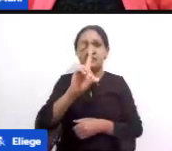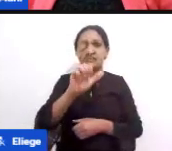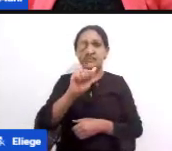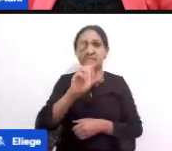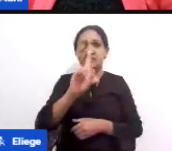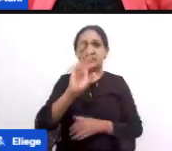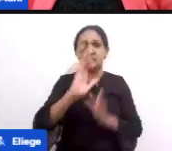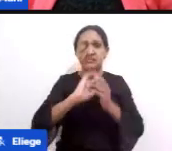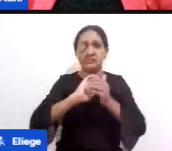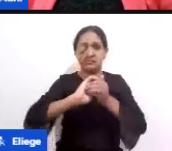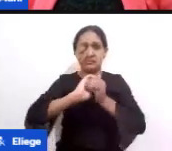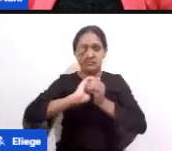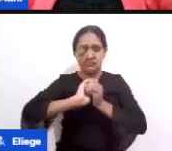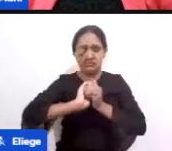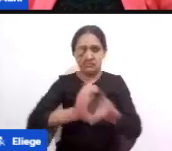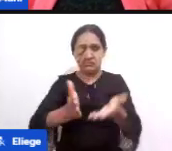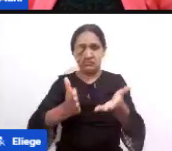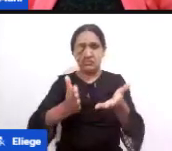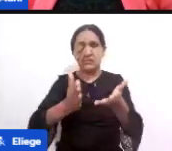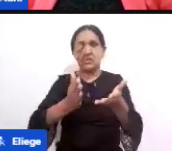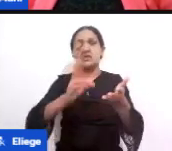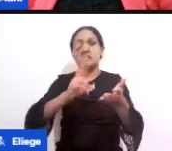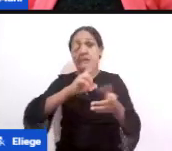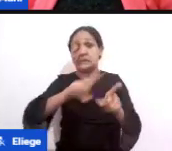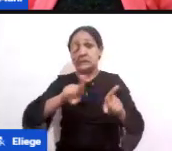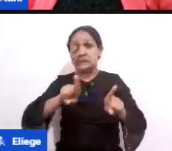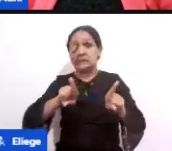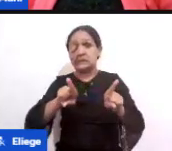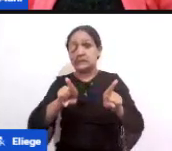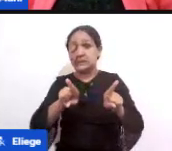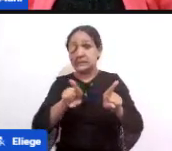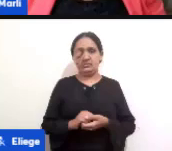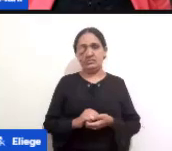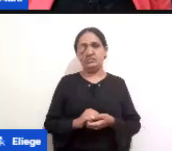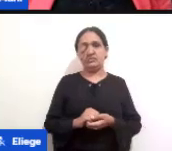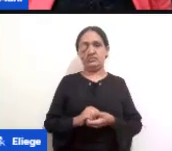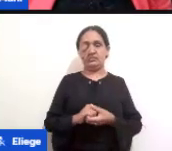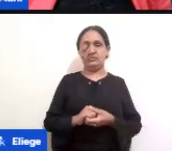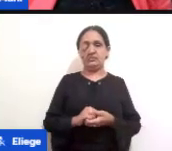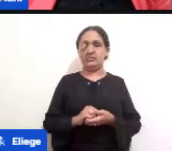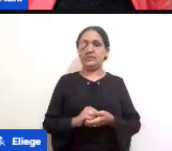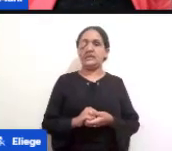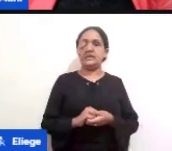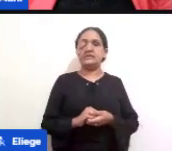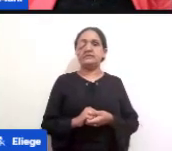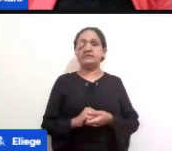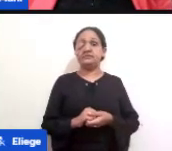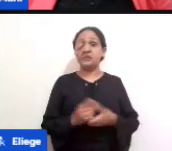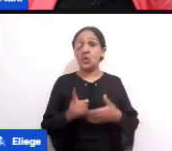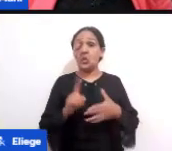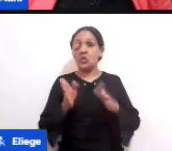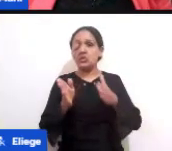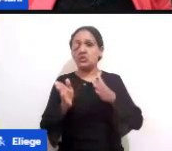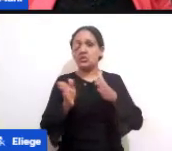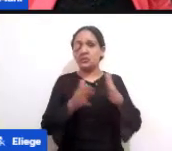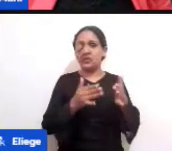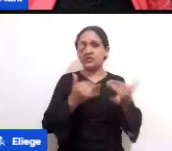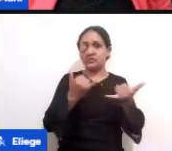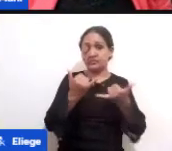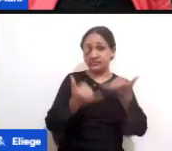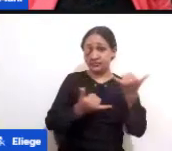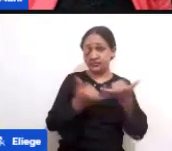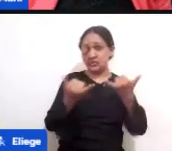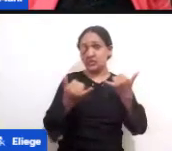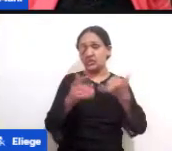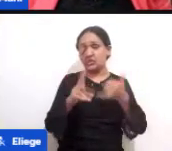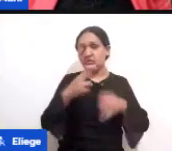que também poderá ser trabalhado no próximo jogo também. No próximo jogo, nós iremos